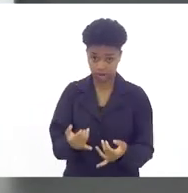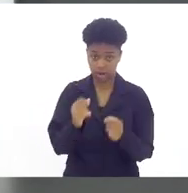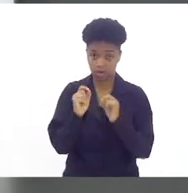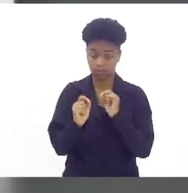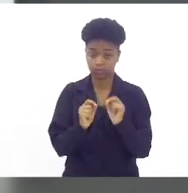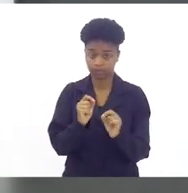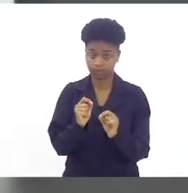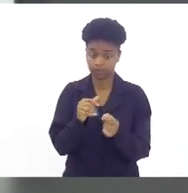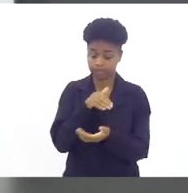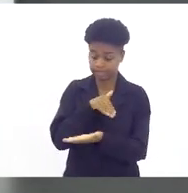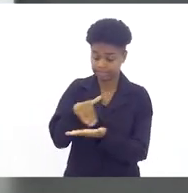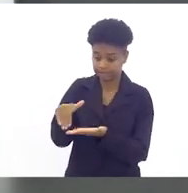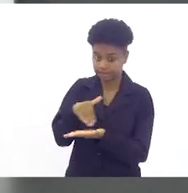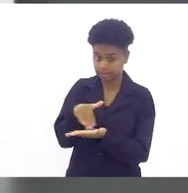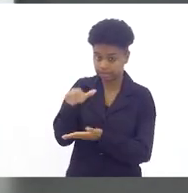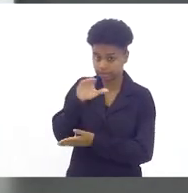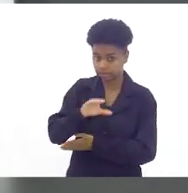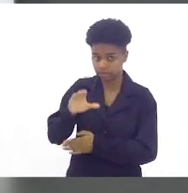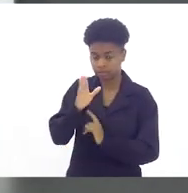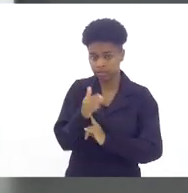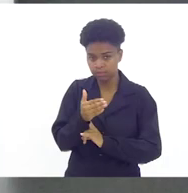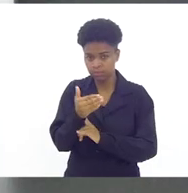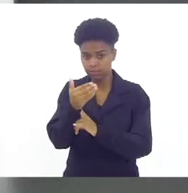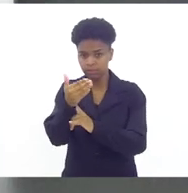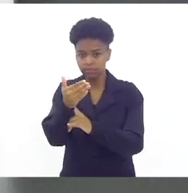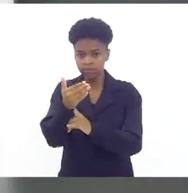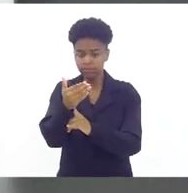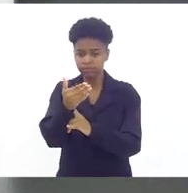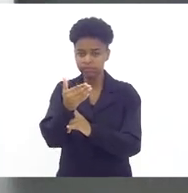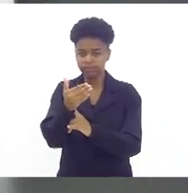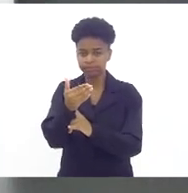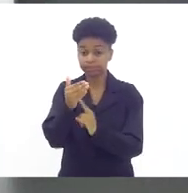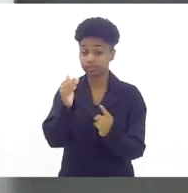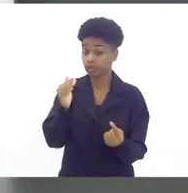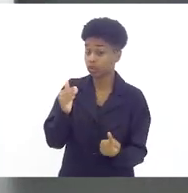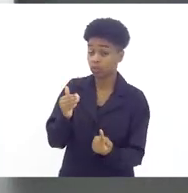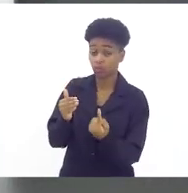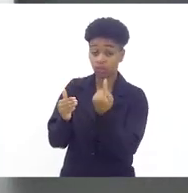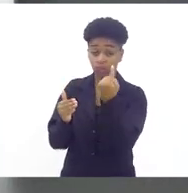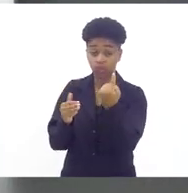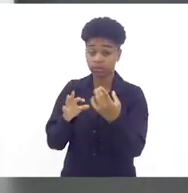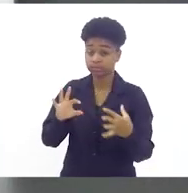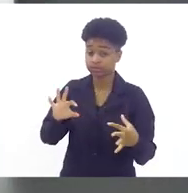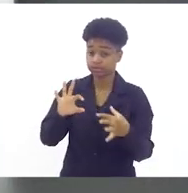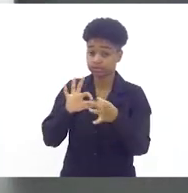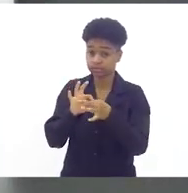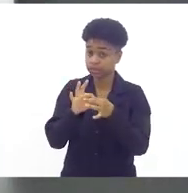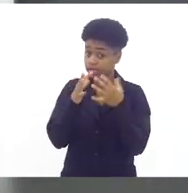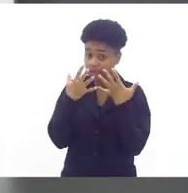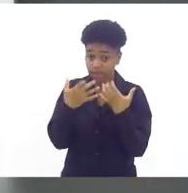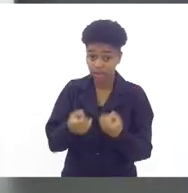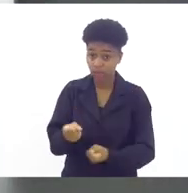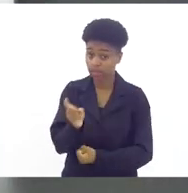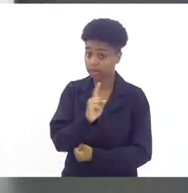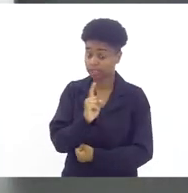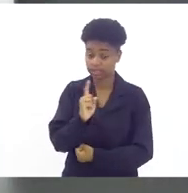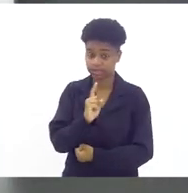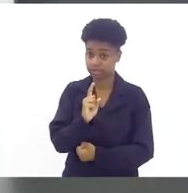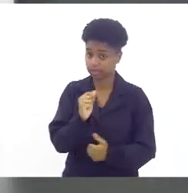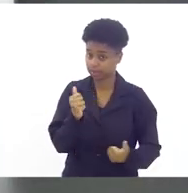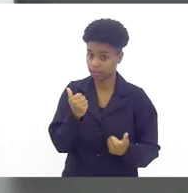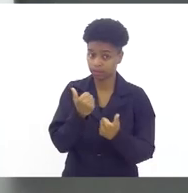da secretaria de ciência e tecnologia a única vinculada que não recebe auxílio alimentação